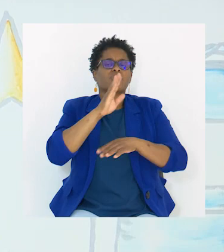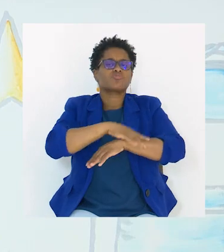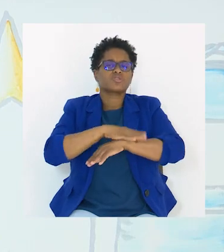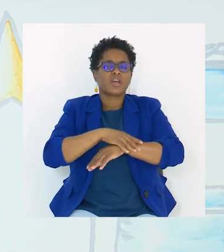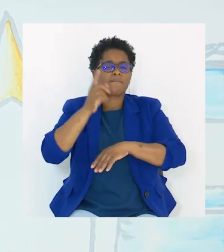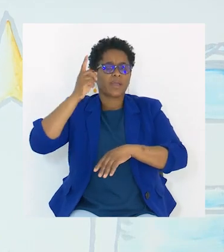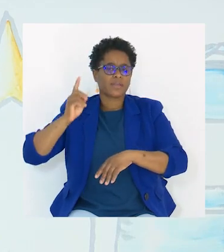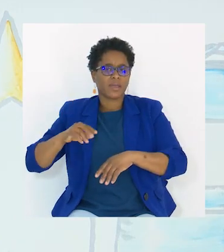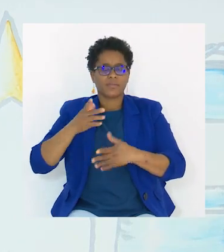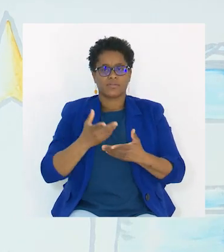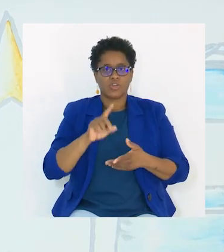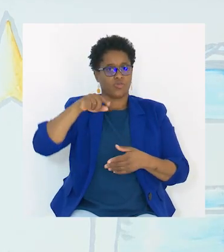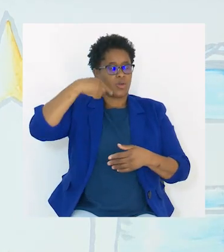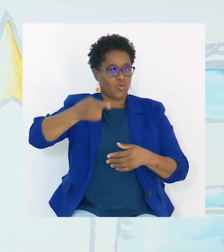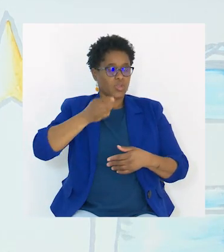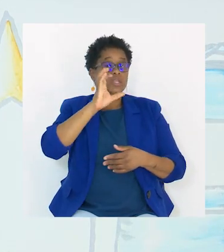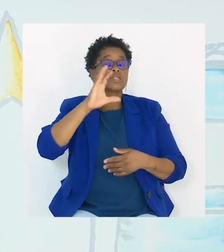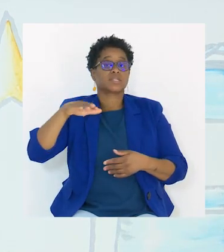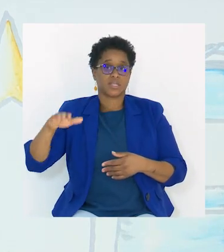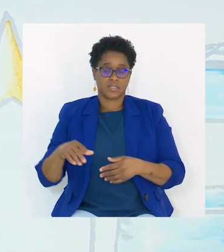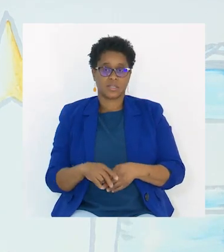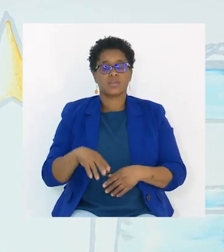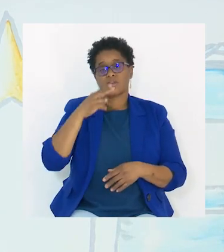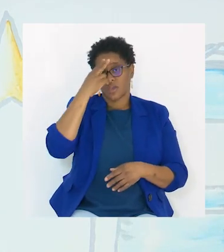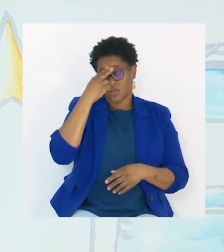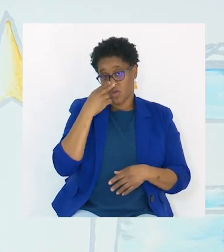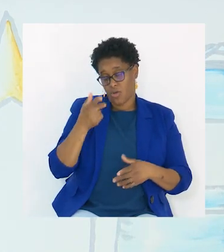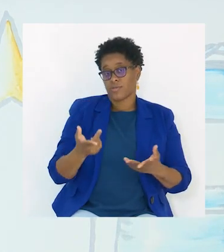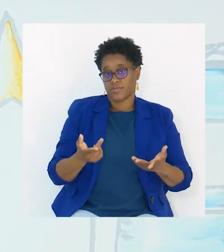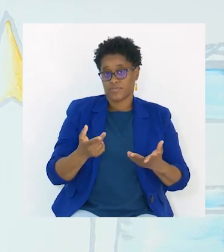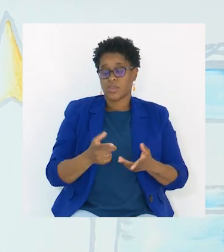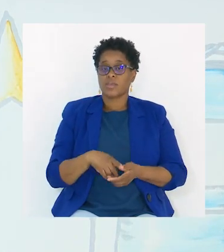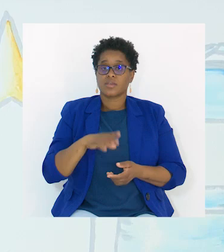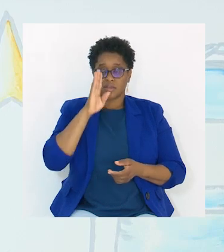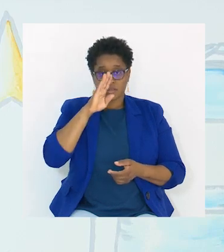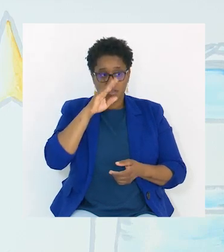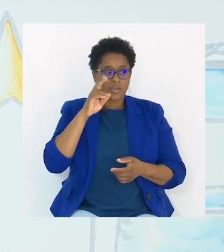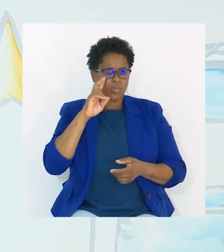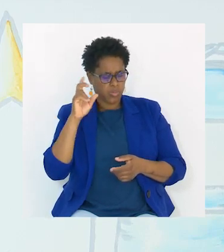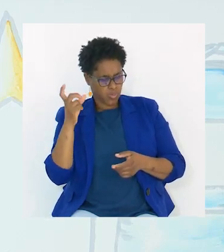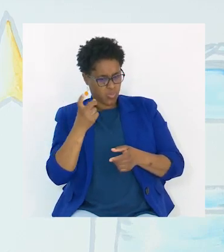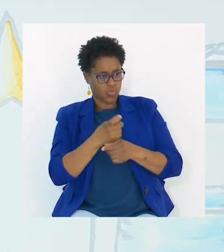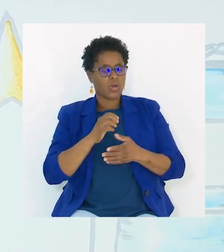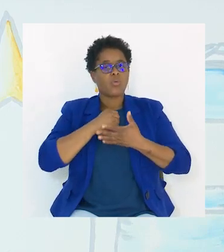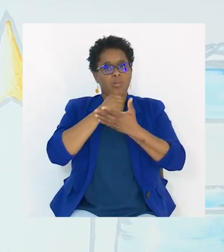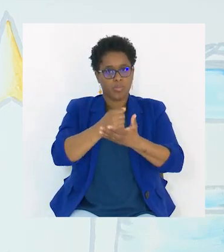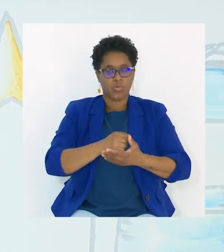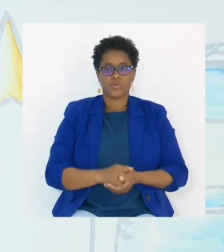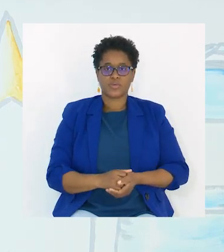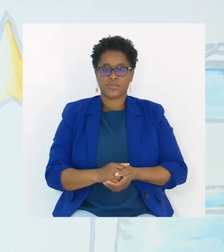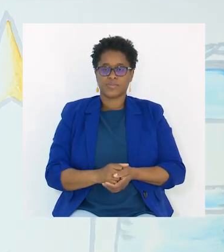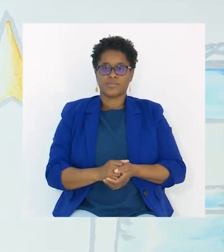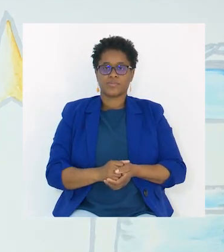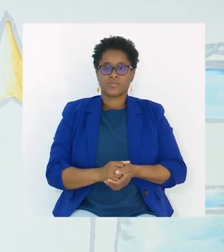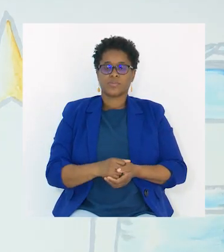factos. É uma outra ciência de que a história se procura o apoio, que